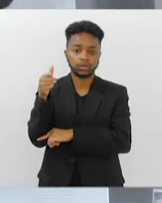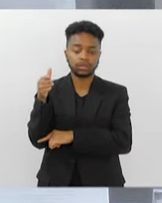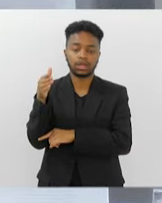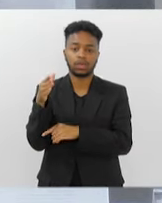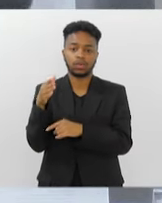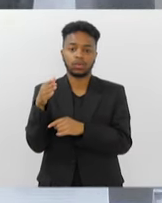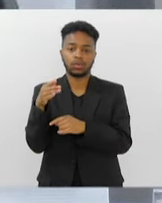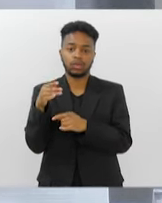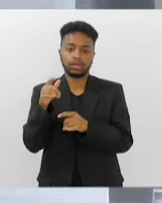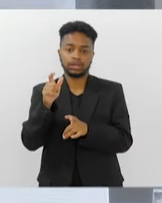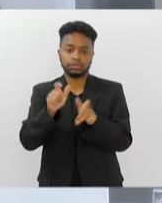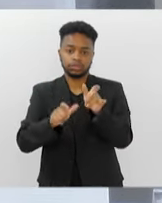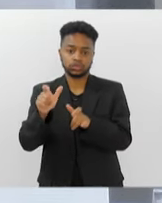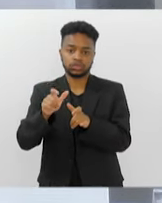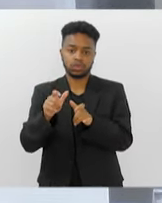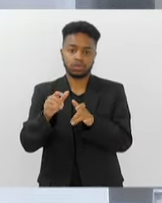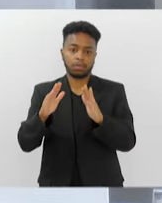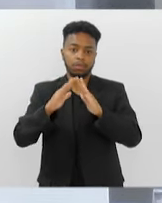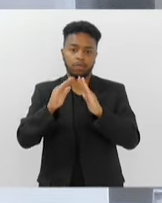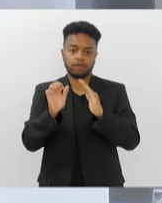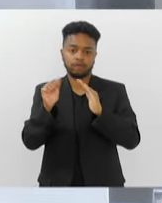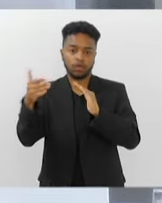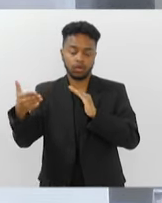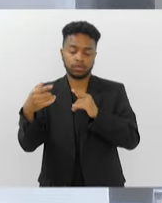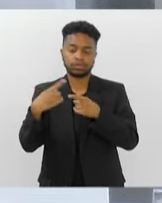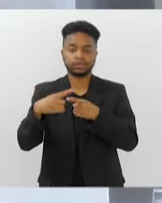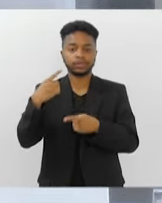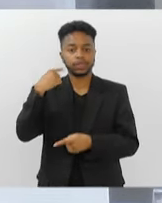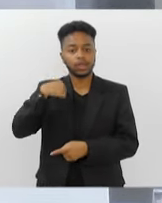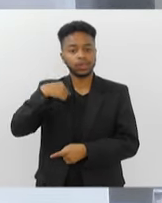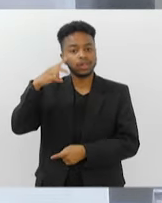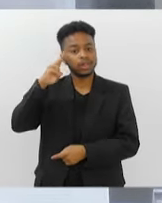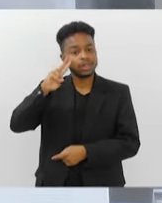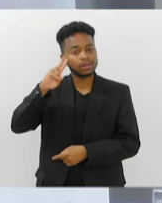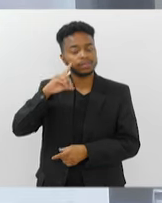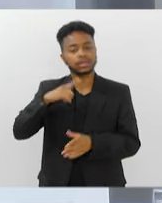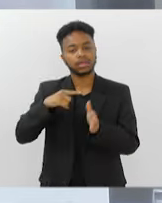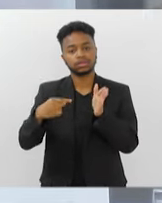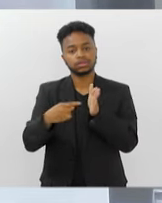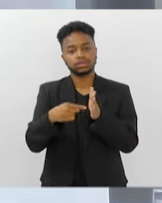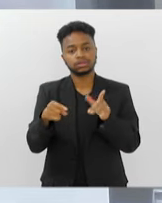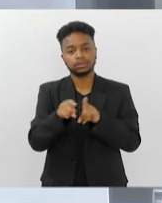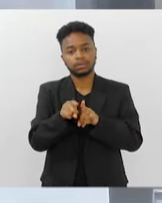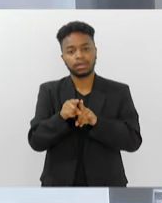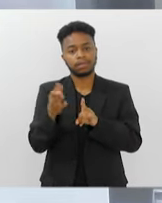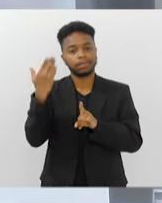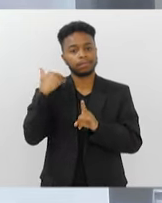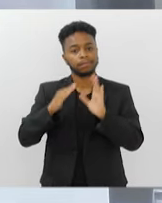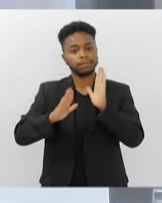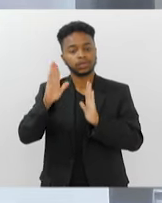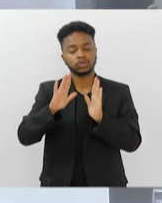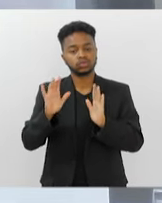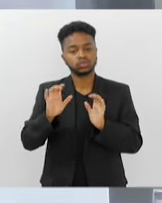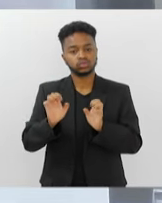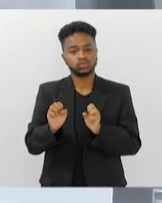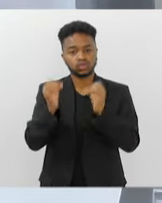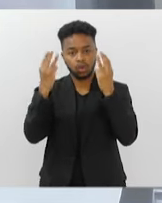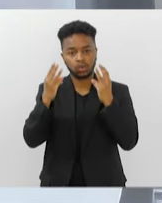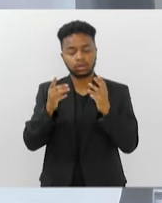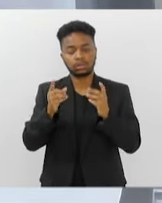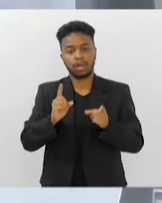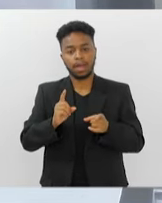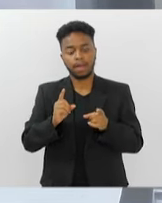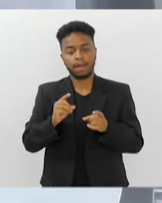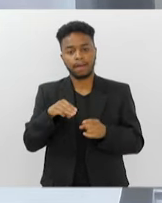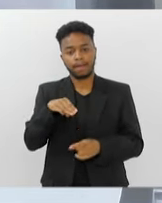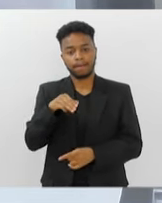para para convidados que venham de longe porque eu me lembro que recebi uma denúncia a época do show da Madona que teve